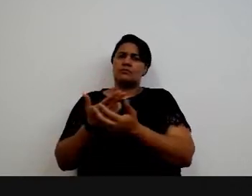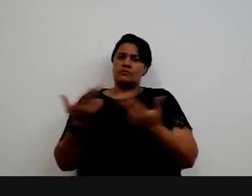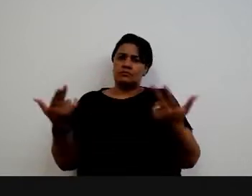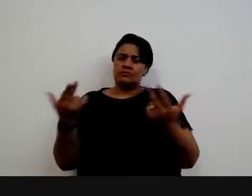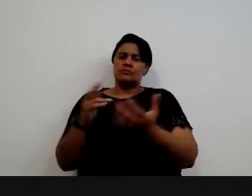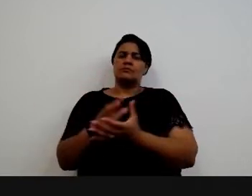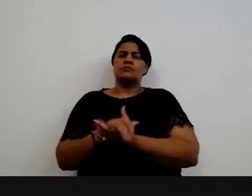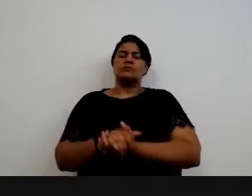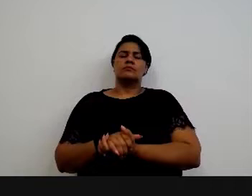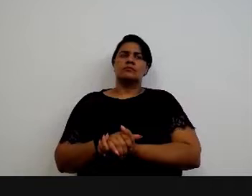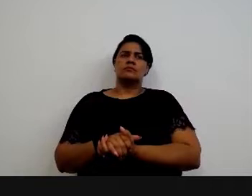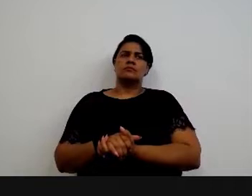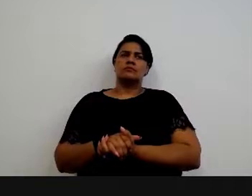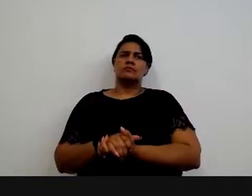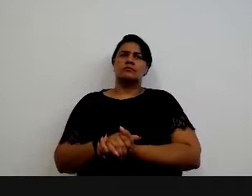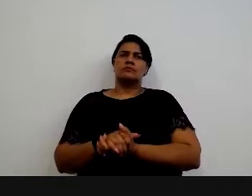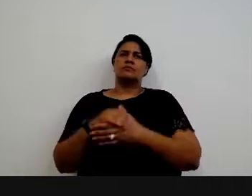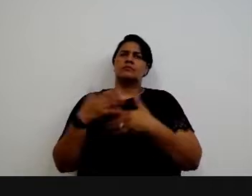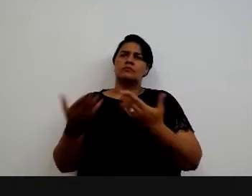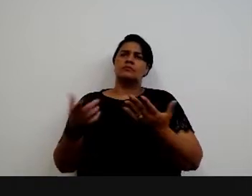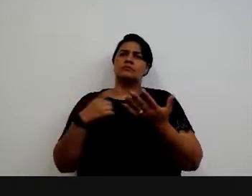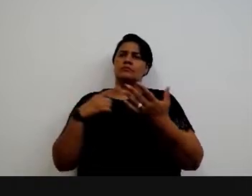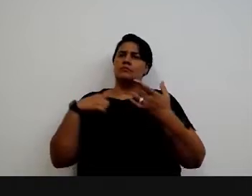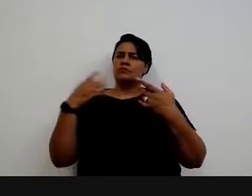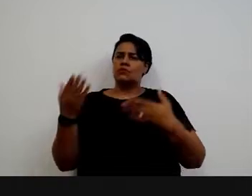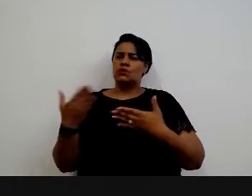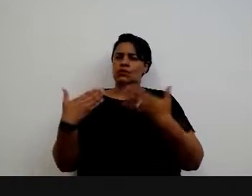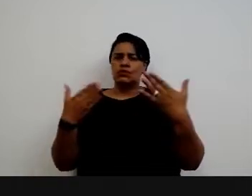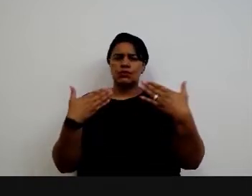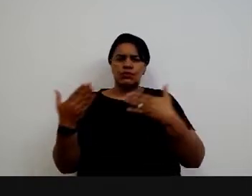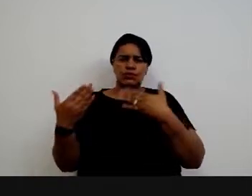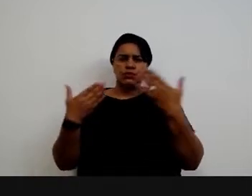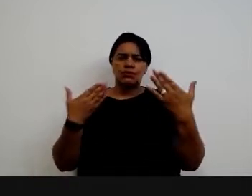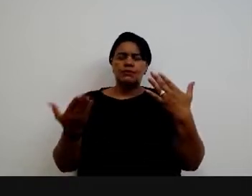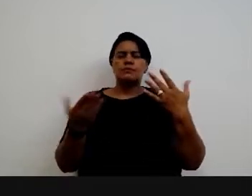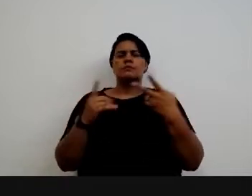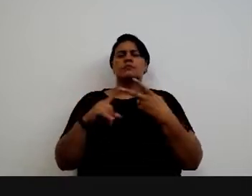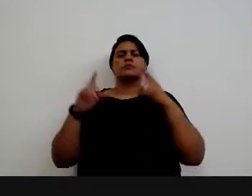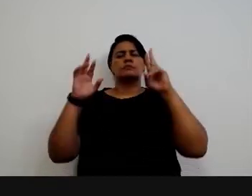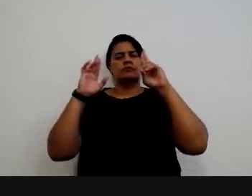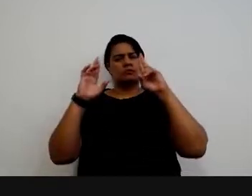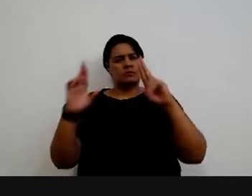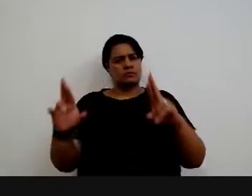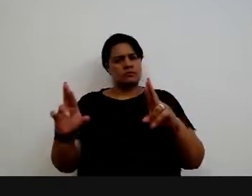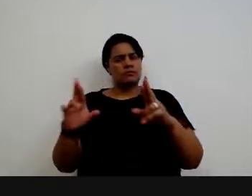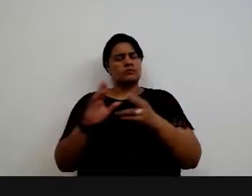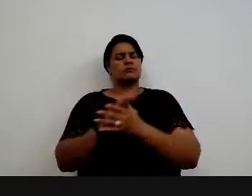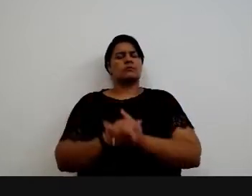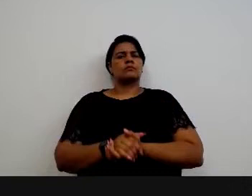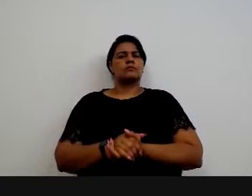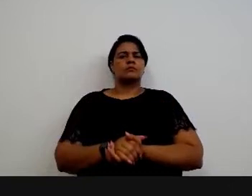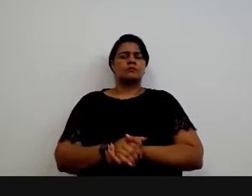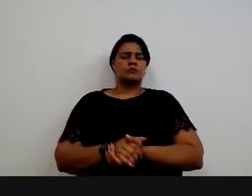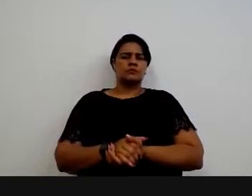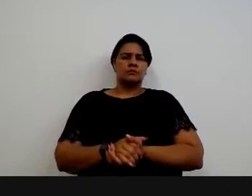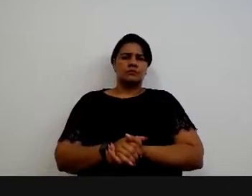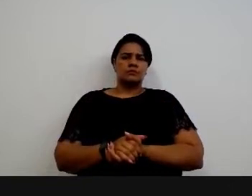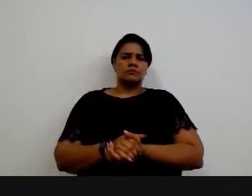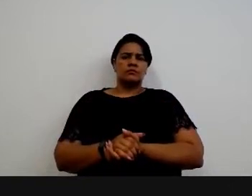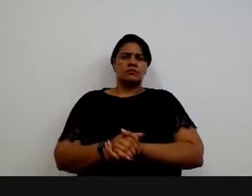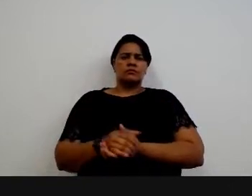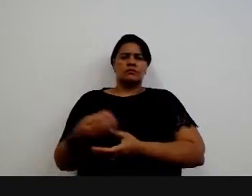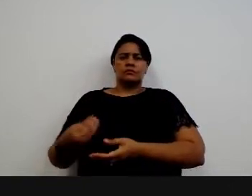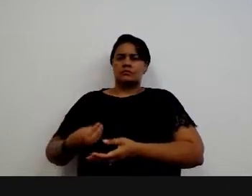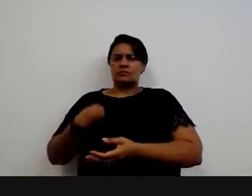cidadãs. E aí você envolve a preparação para o diálogo, a preparação para o respeito, para o